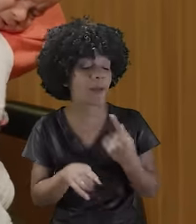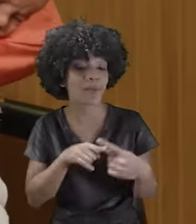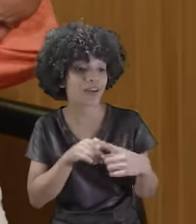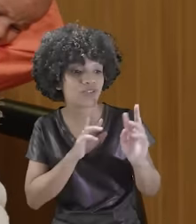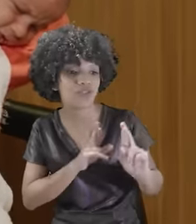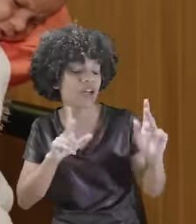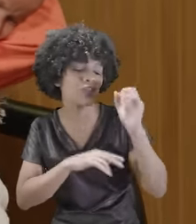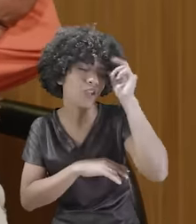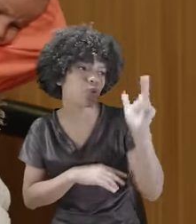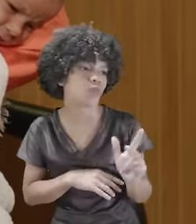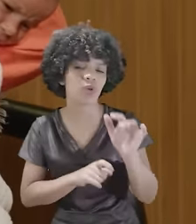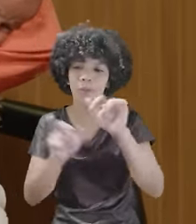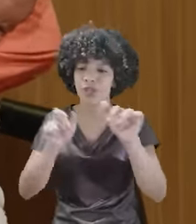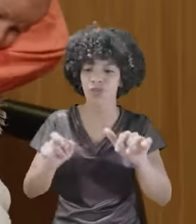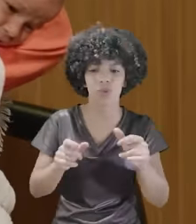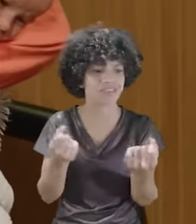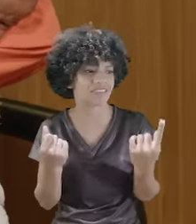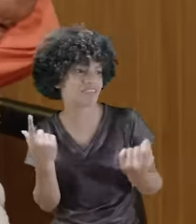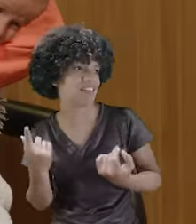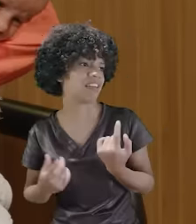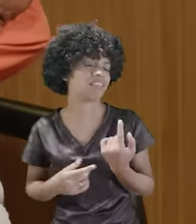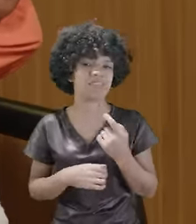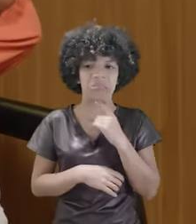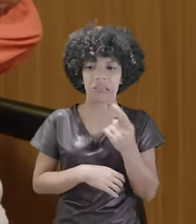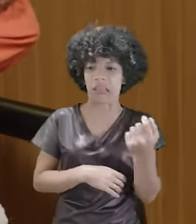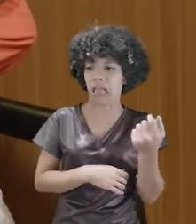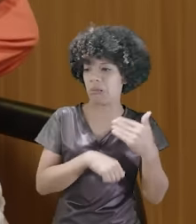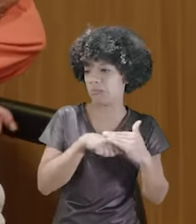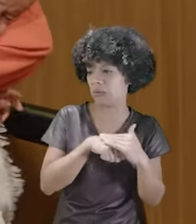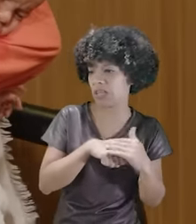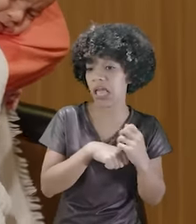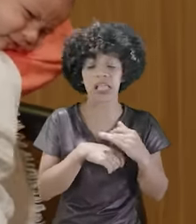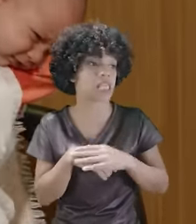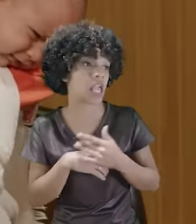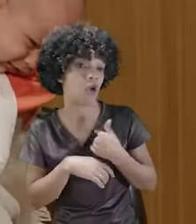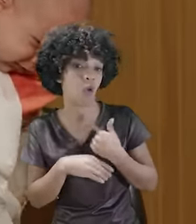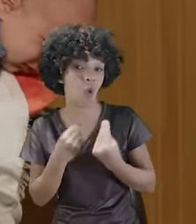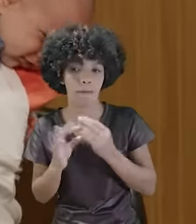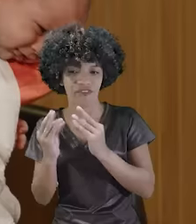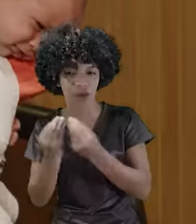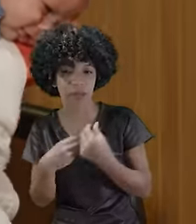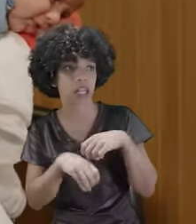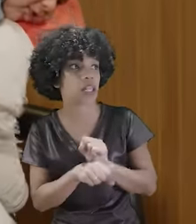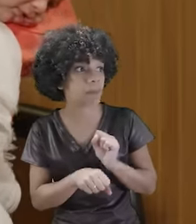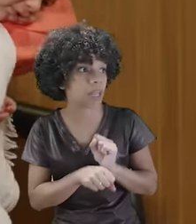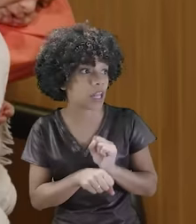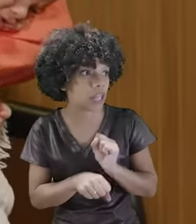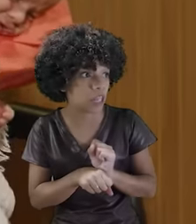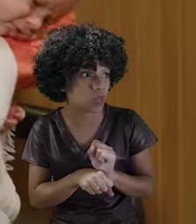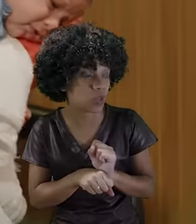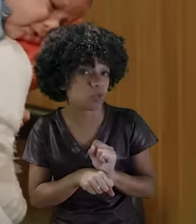para mim outra coisa outra cultura outra pessoas ninguém fala comigo se eu fico falando como minha família lá e fico esperando